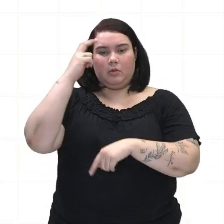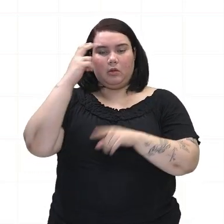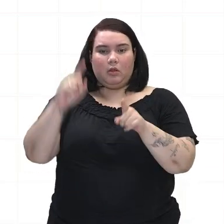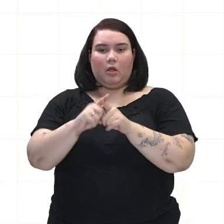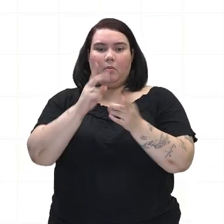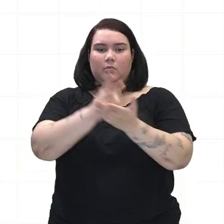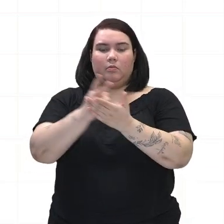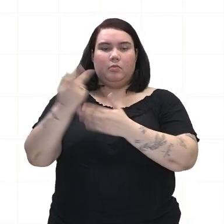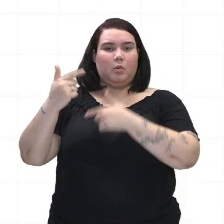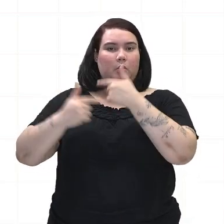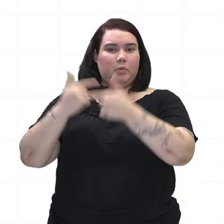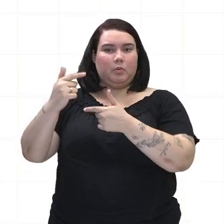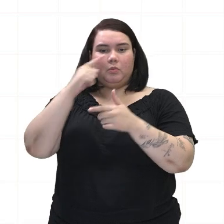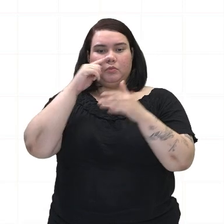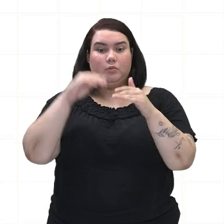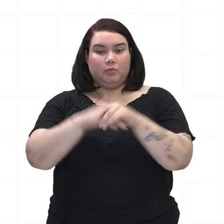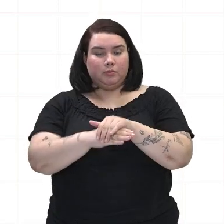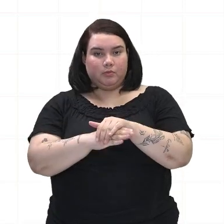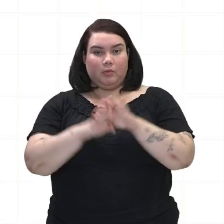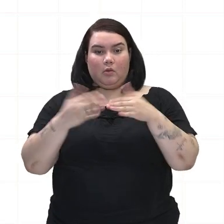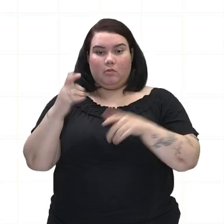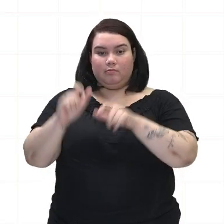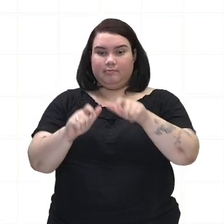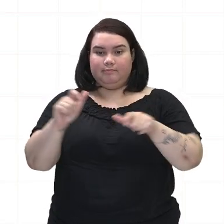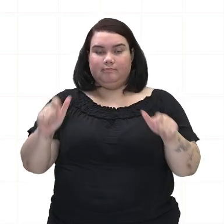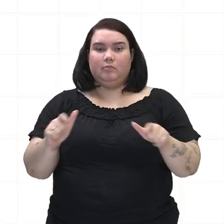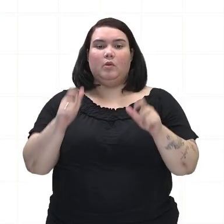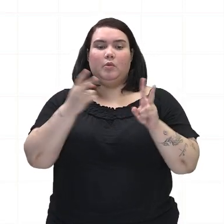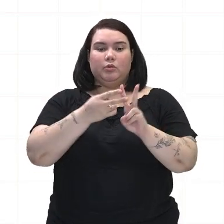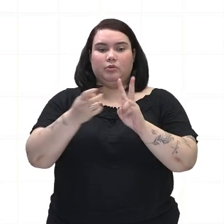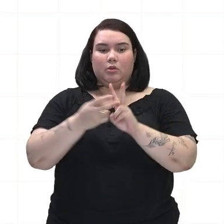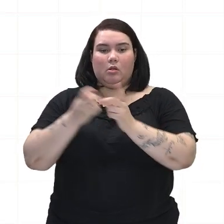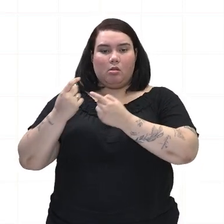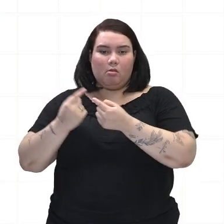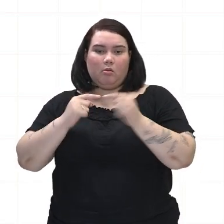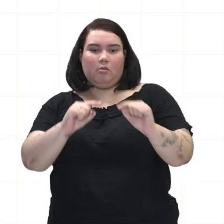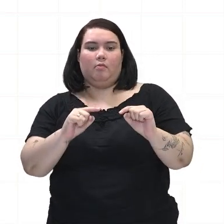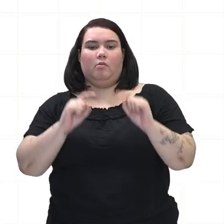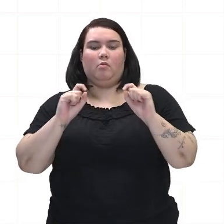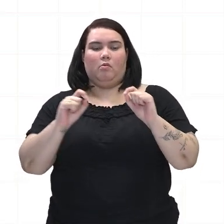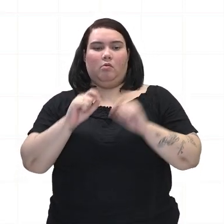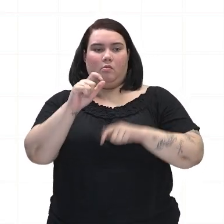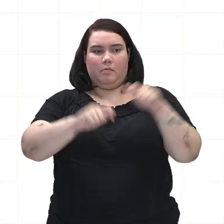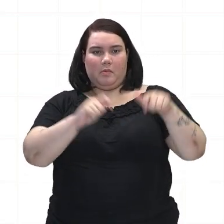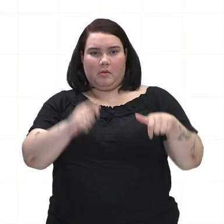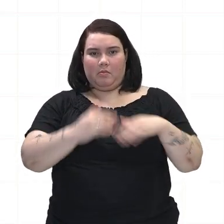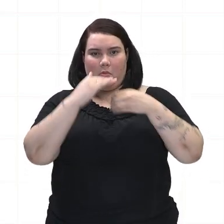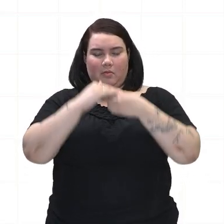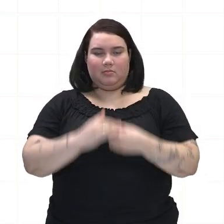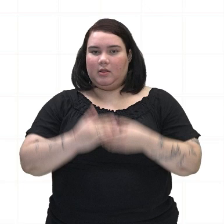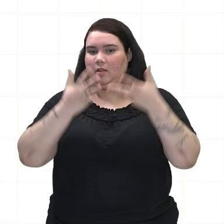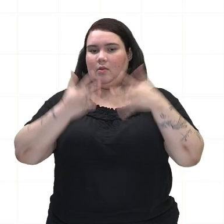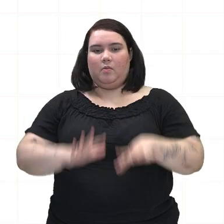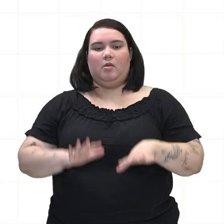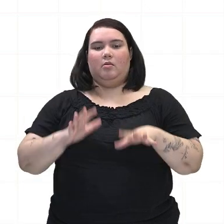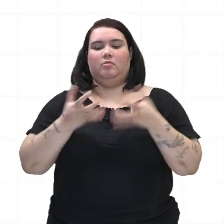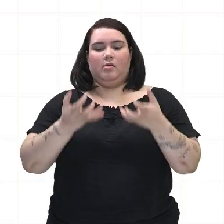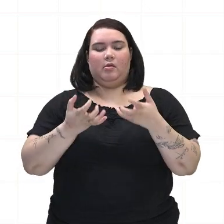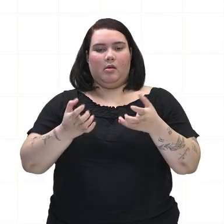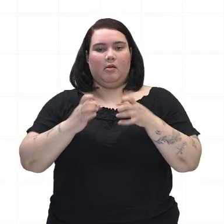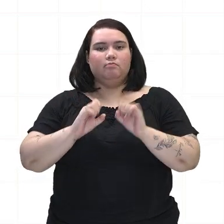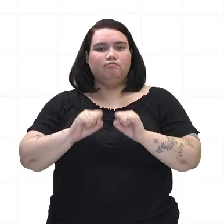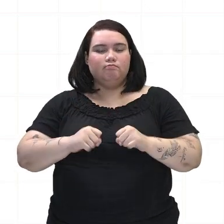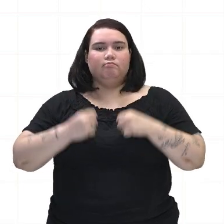suas tradições e costumes. Os indígenas desafiaram a dominação e a assimilação forçada.